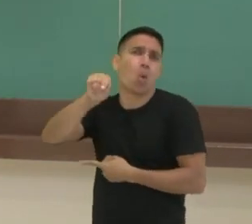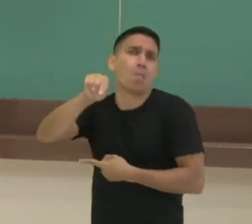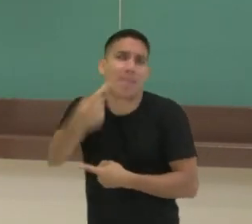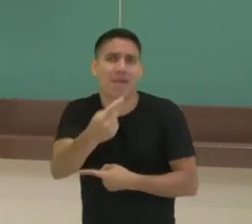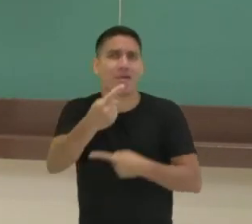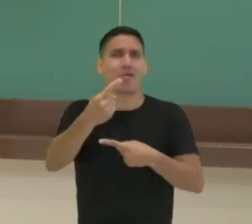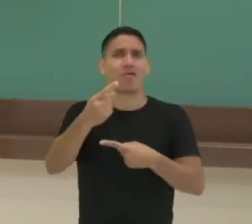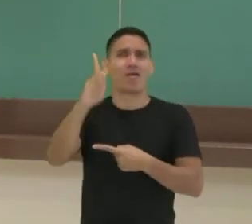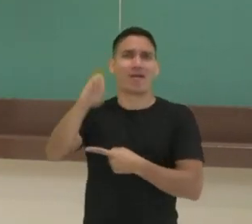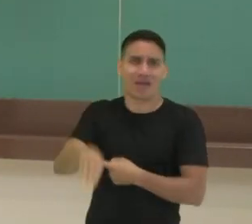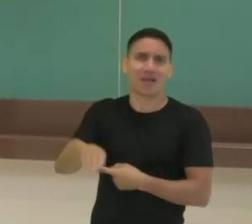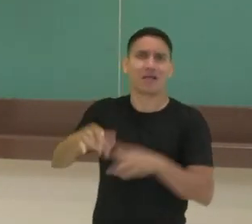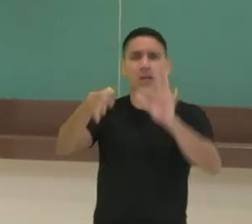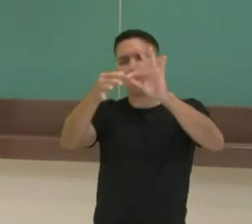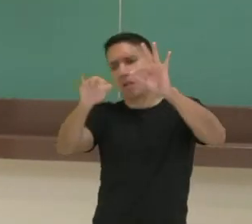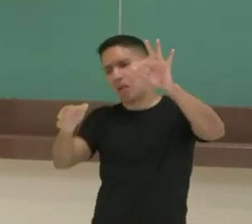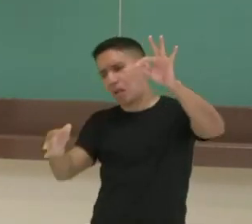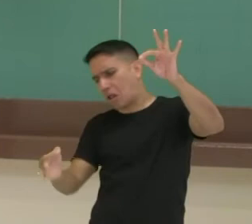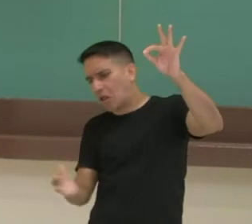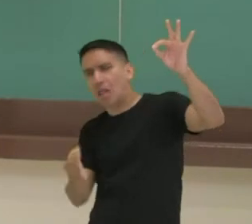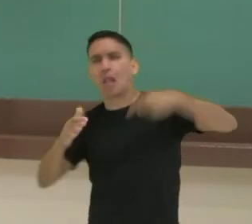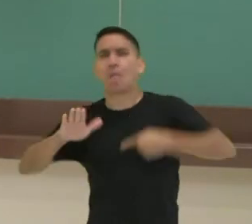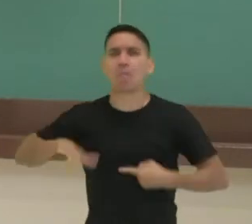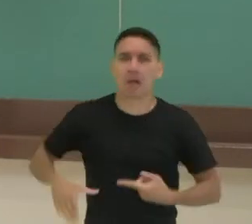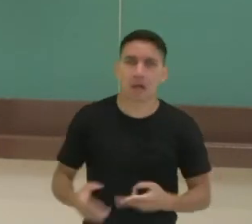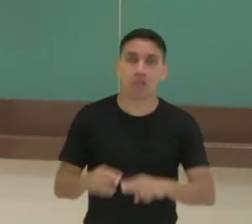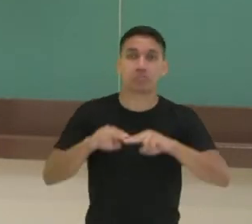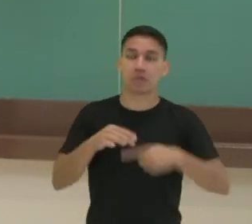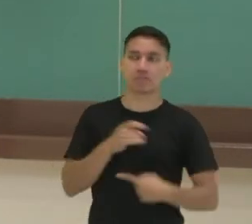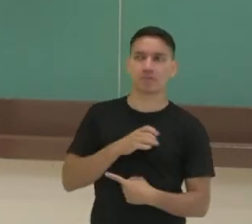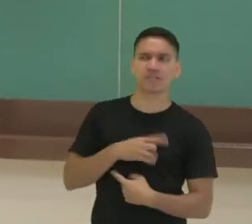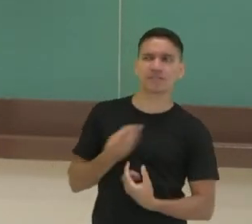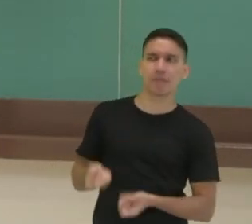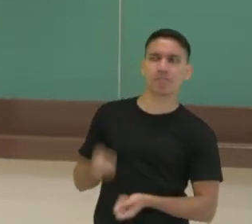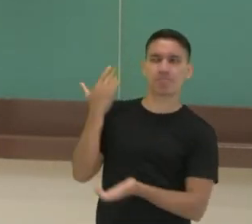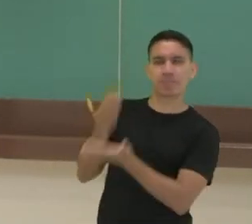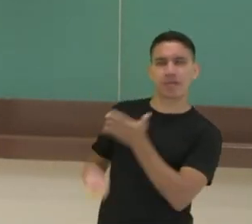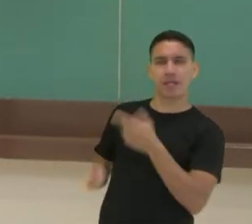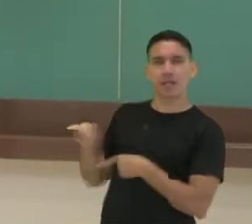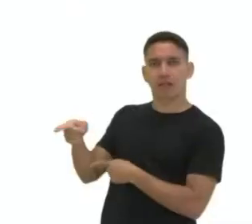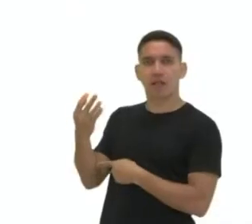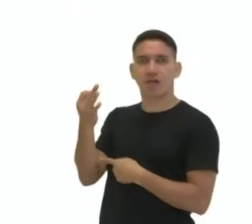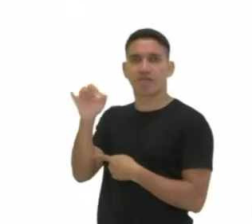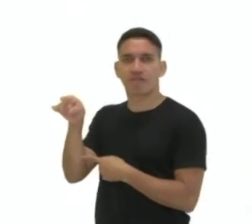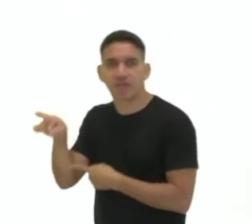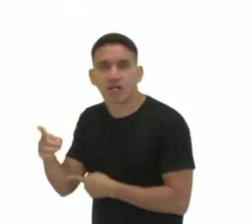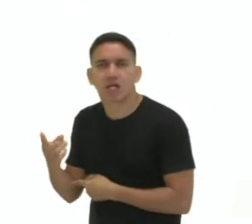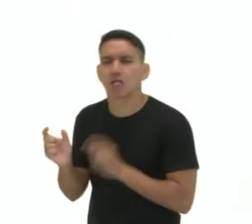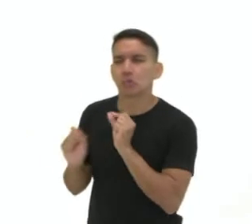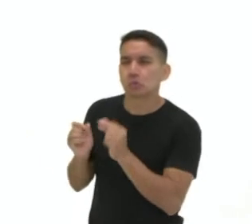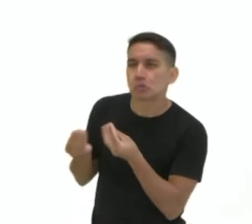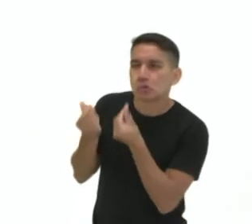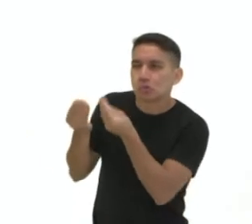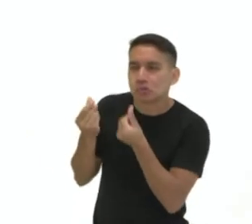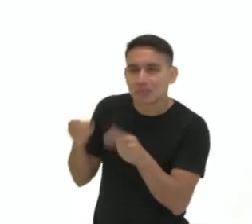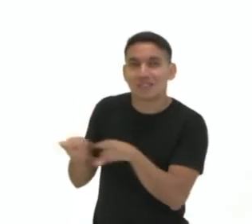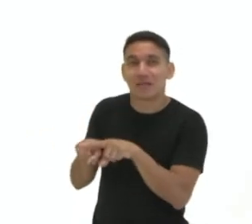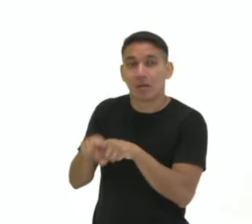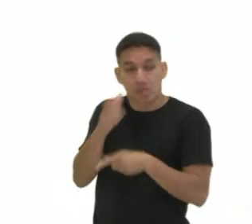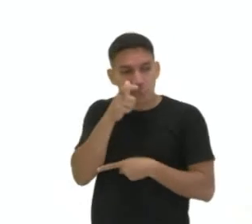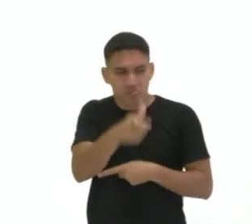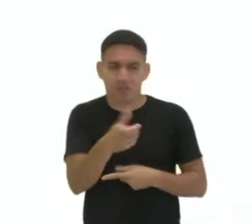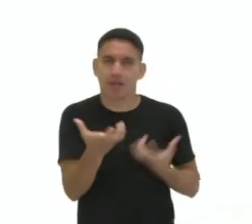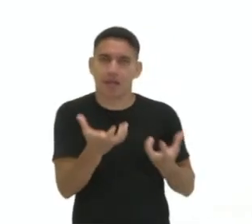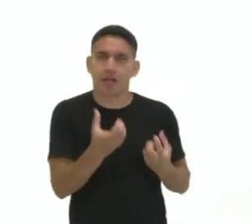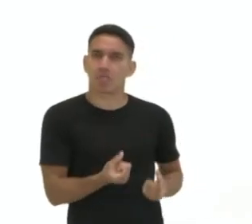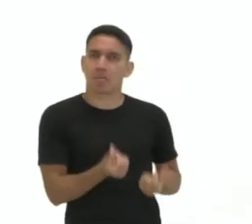Assim, por medo de perder a terra para os franceses e pelo interesse de fazê-la produzir riquezas, o rei